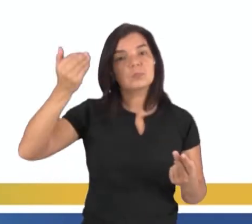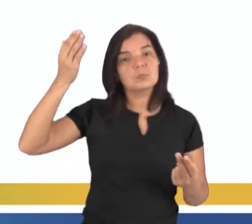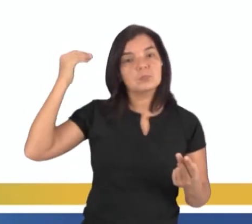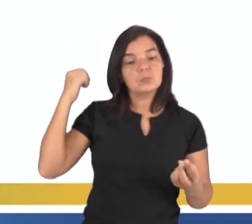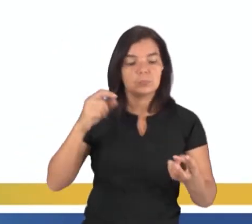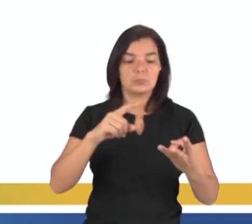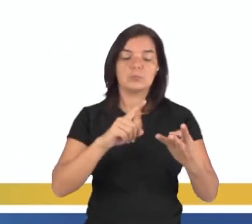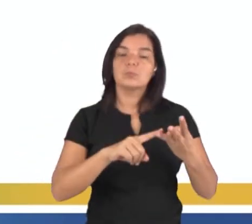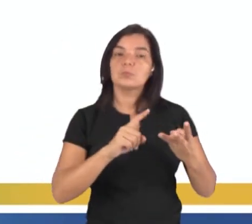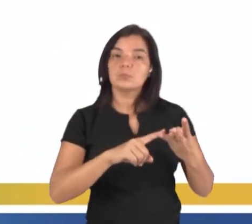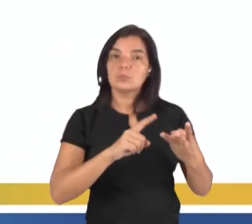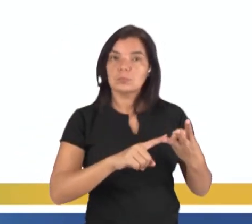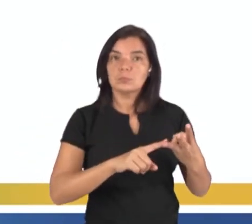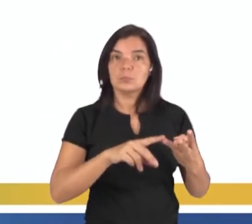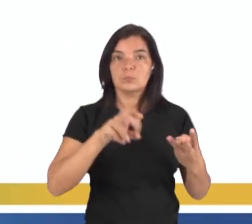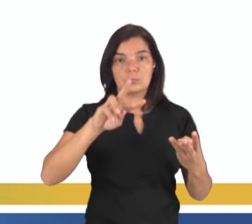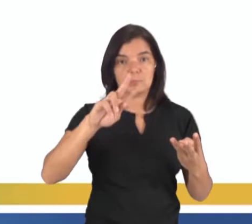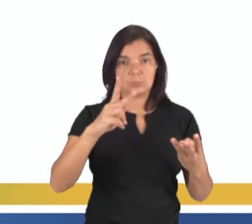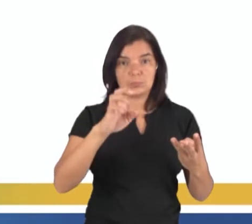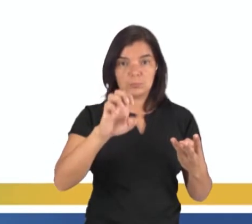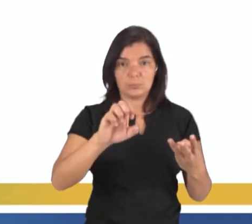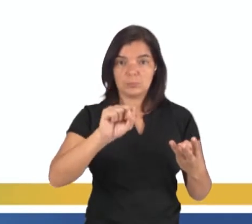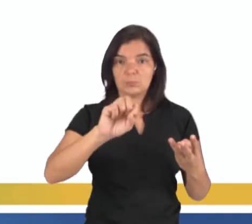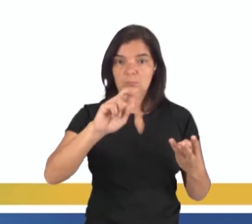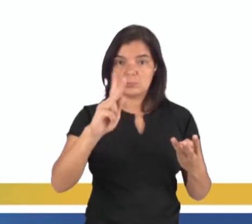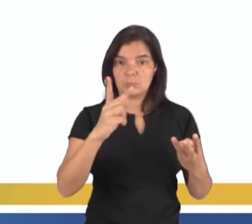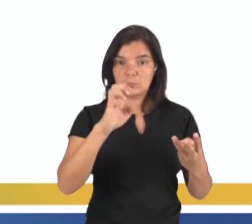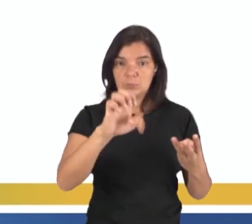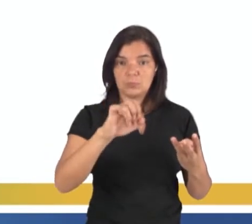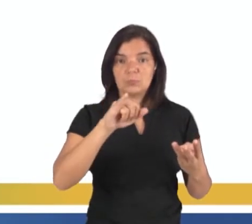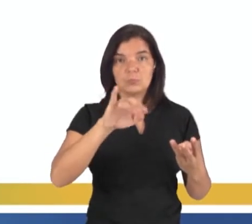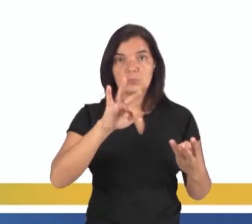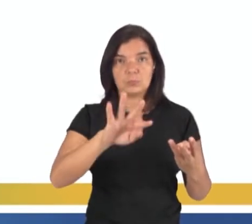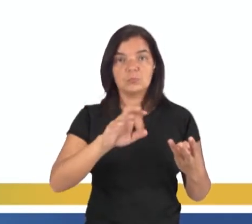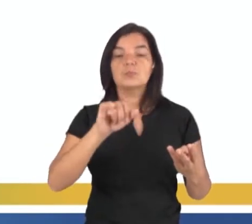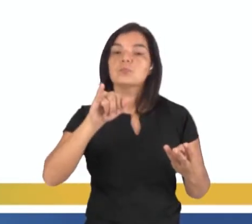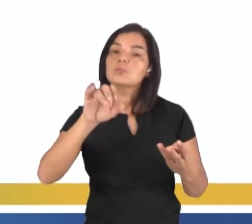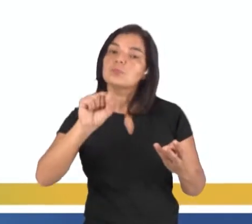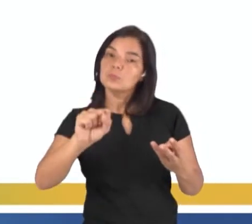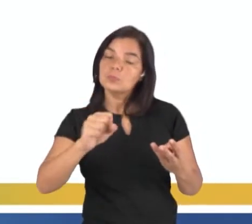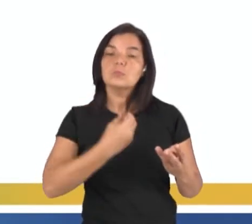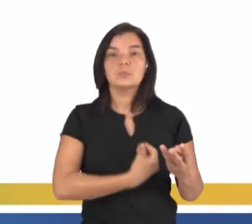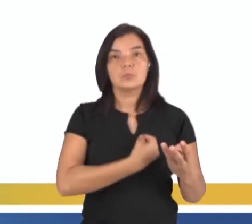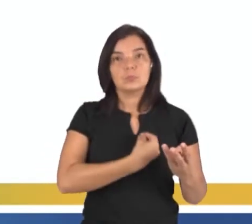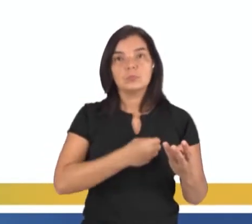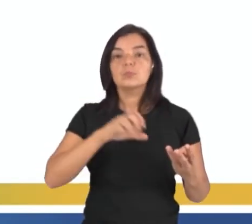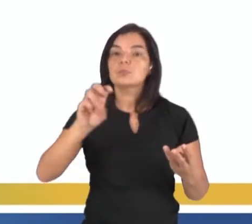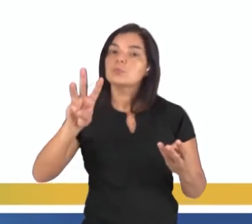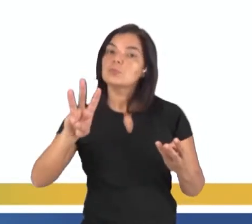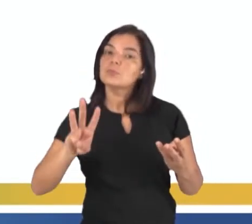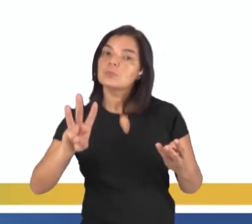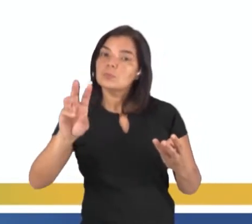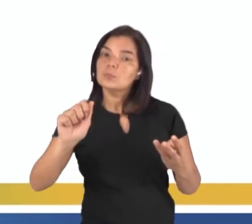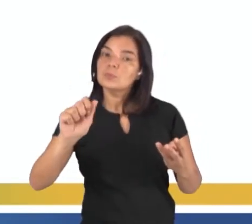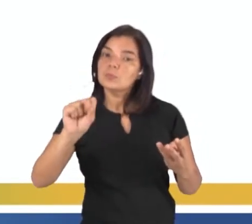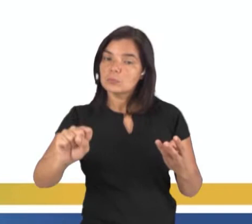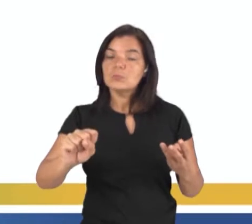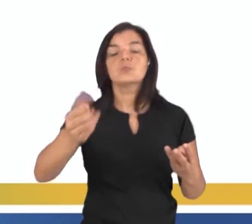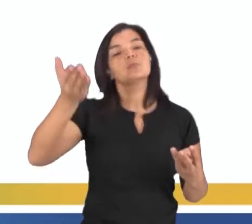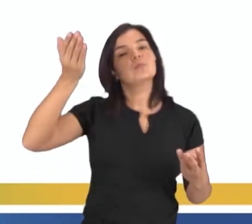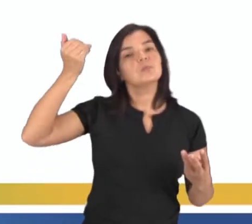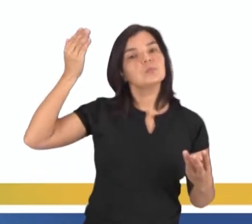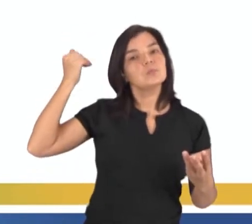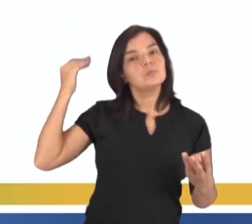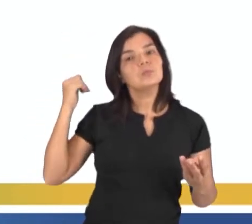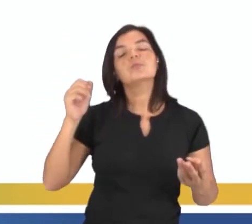E para a terceira pessoa, que é o he, she, it, a gente vai usar o was como passado do verbo to be, certo? Então, retomando, quando a